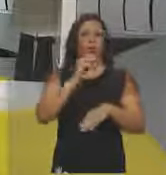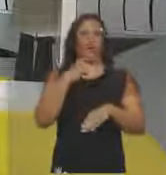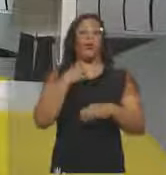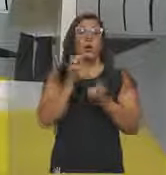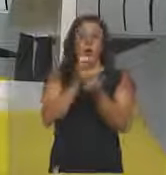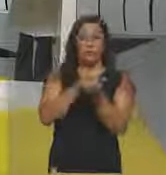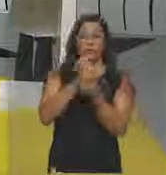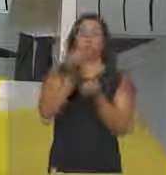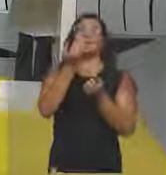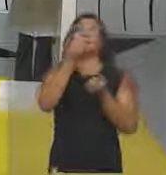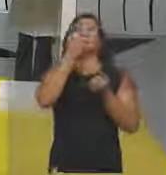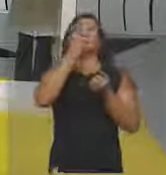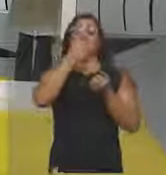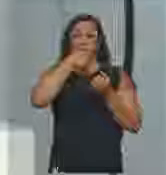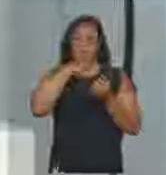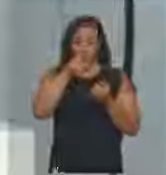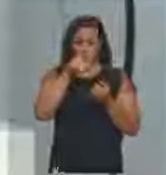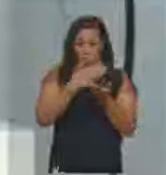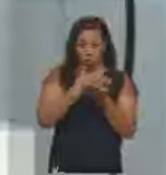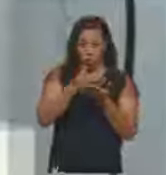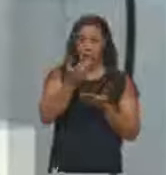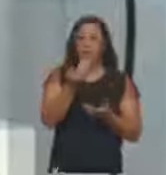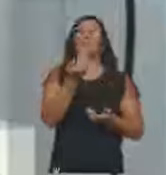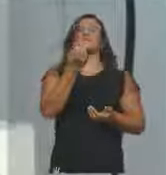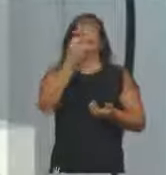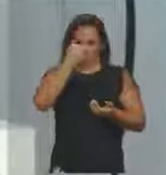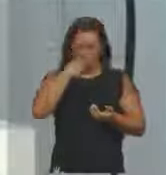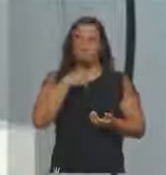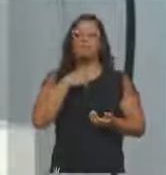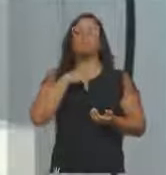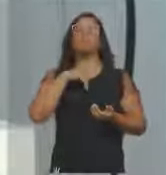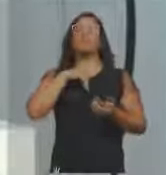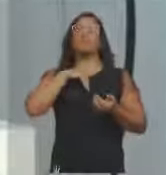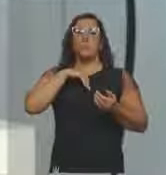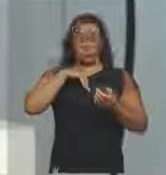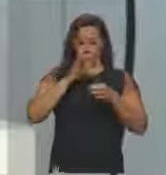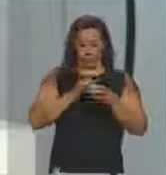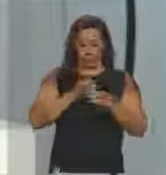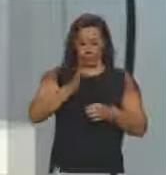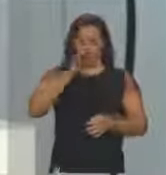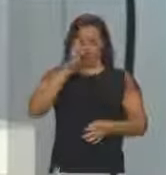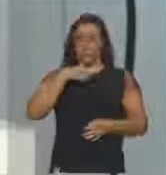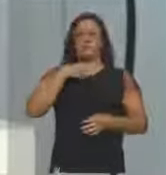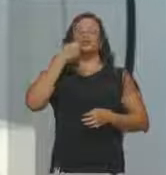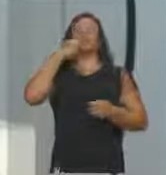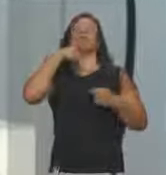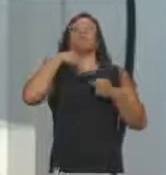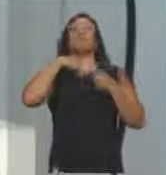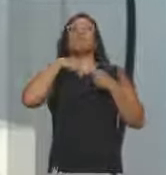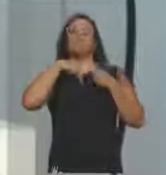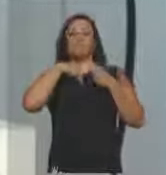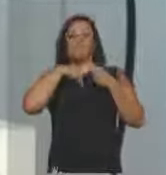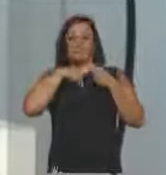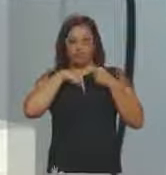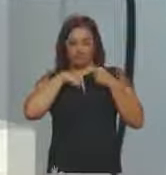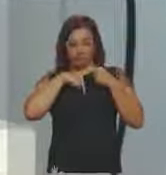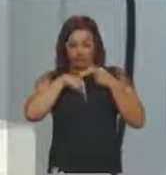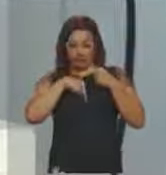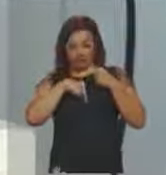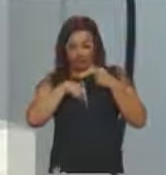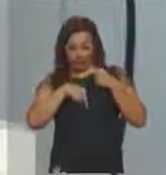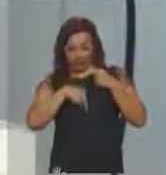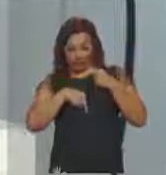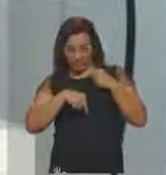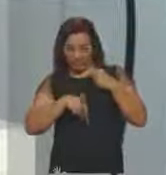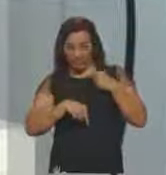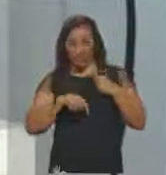deglutição. No momento que você está engolindo, esse alimento passa pelo esôfago. Ele exerce